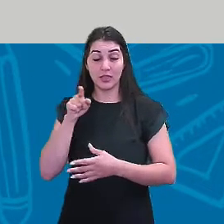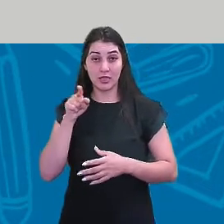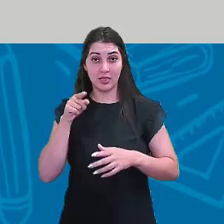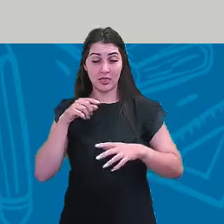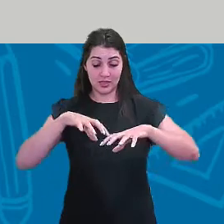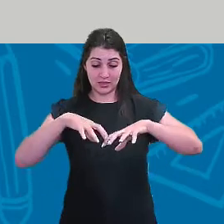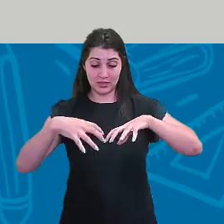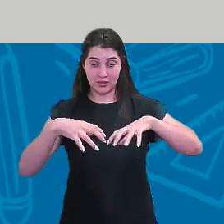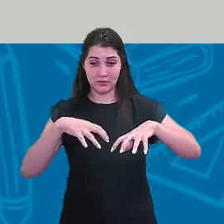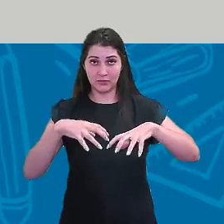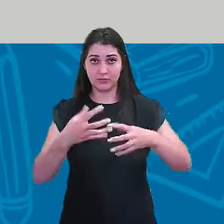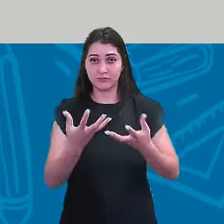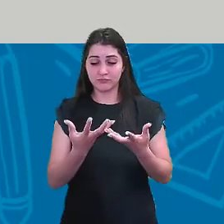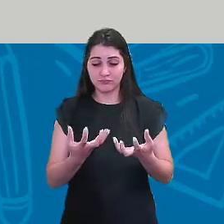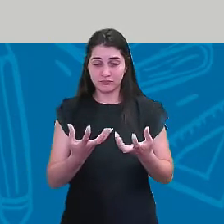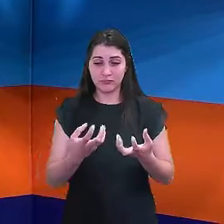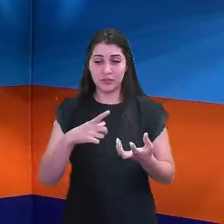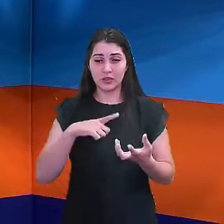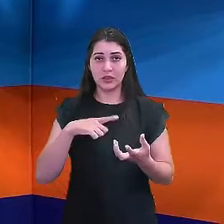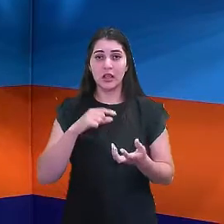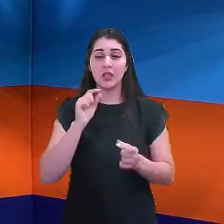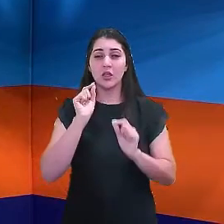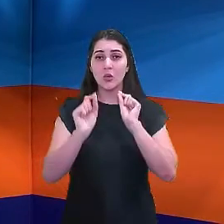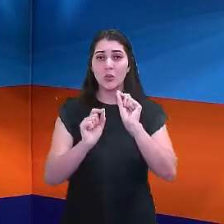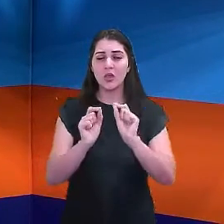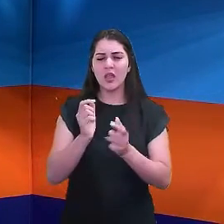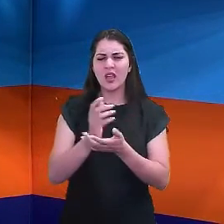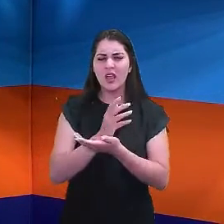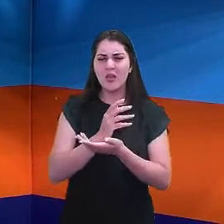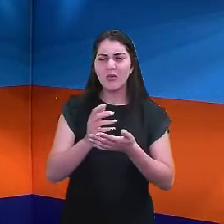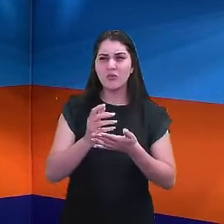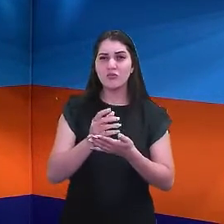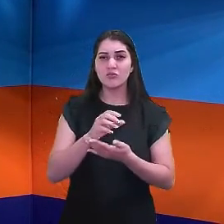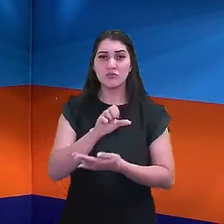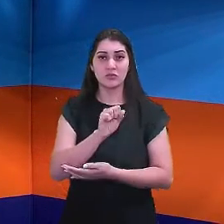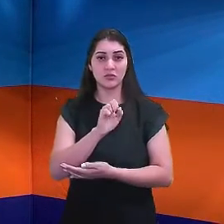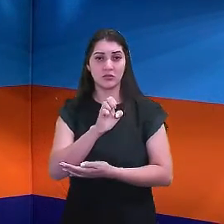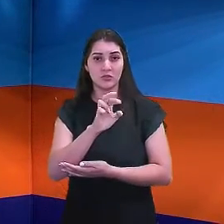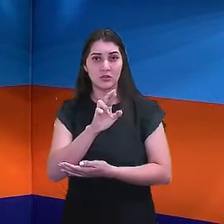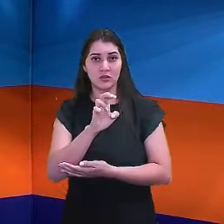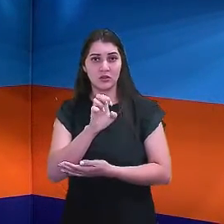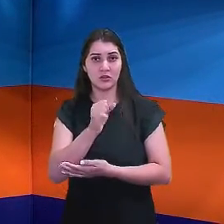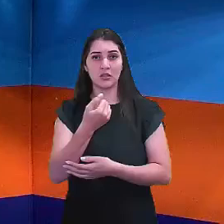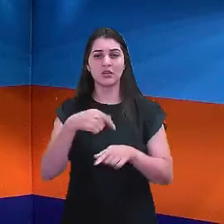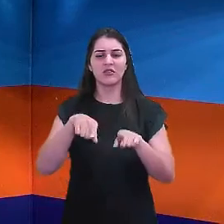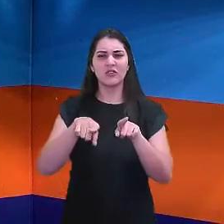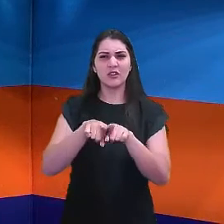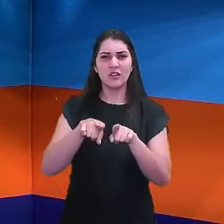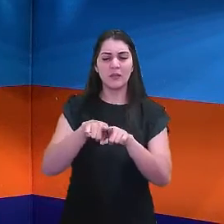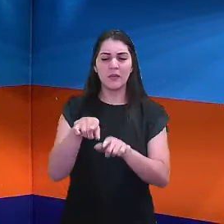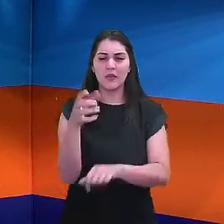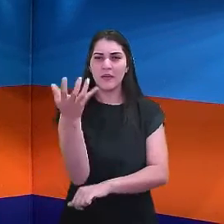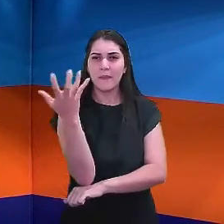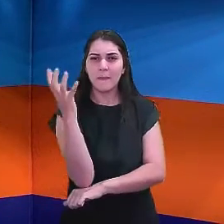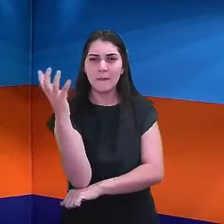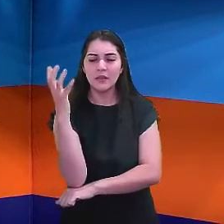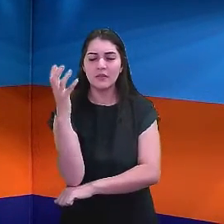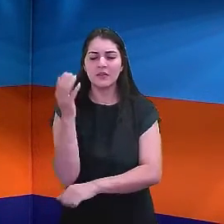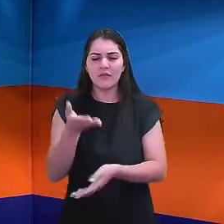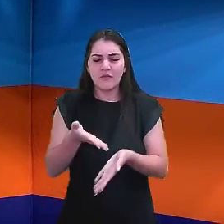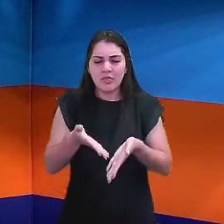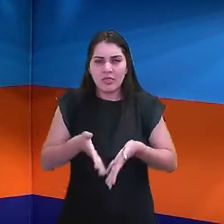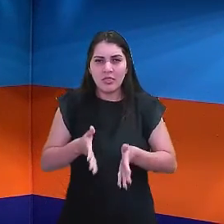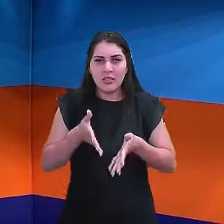fendas, instalam-se pequenos seres microscópicos e pequenas plantas, onde vai nascendo um capinzinho e tudo